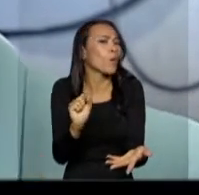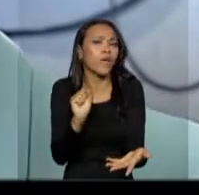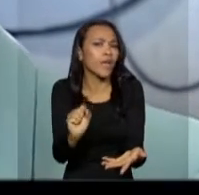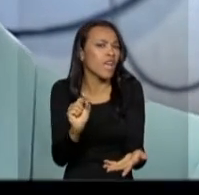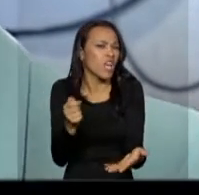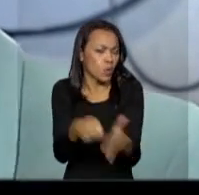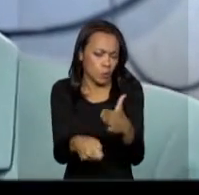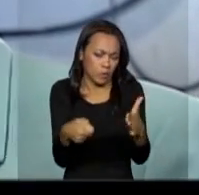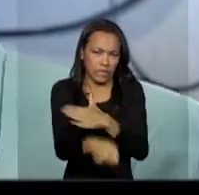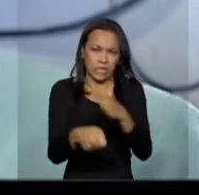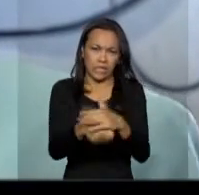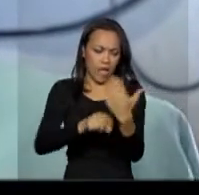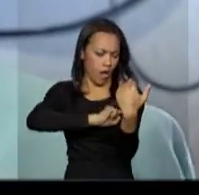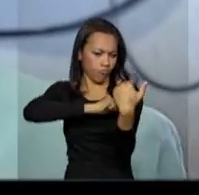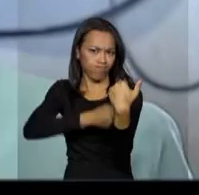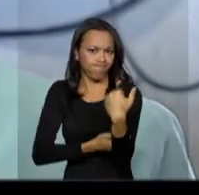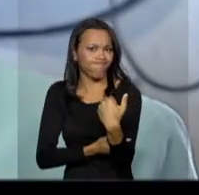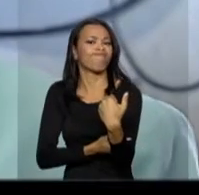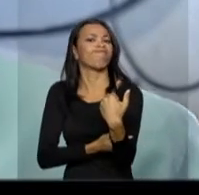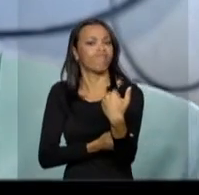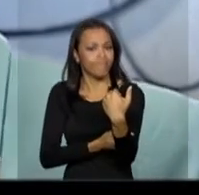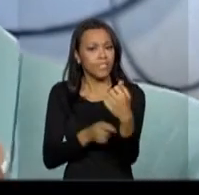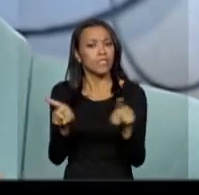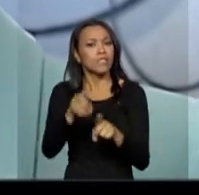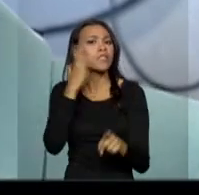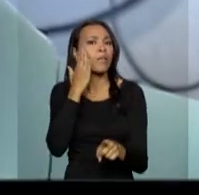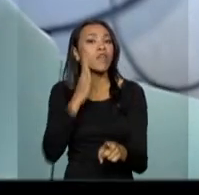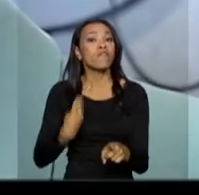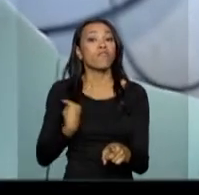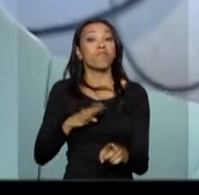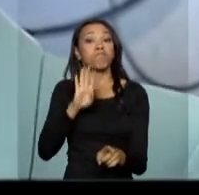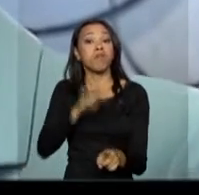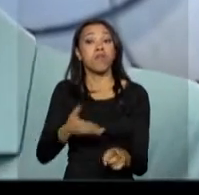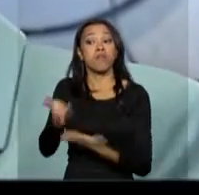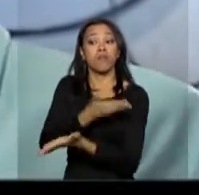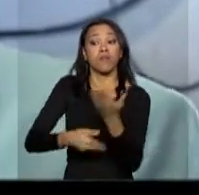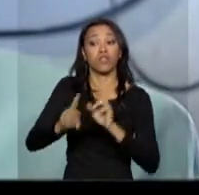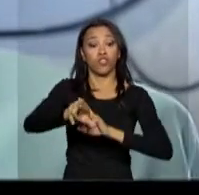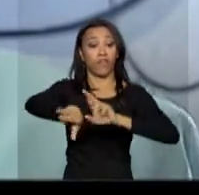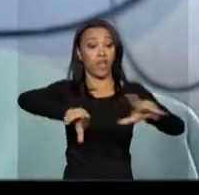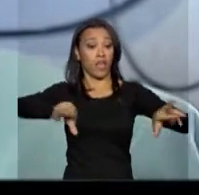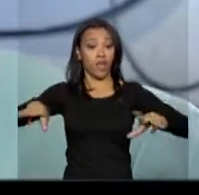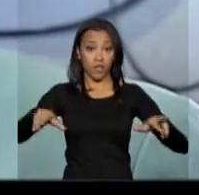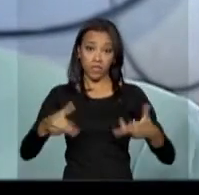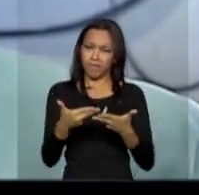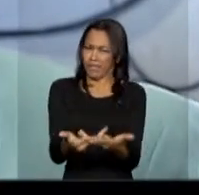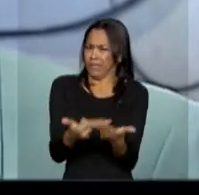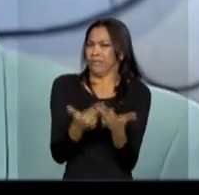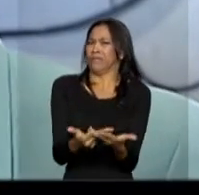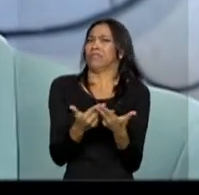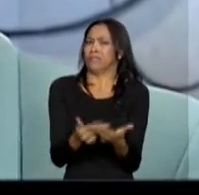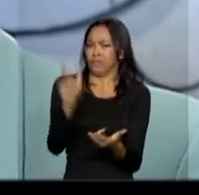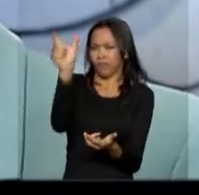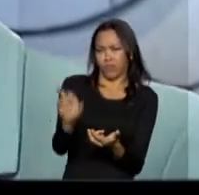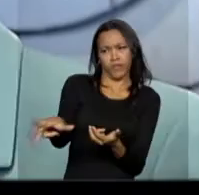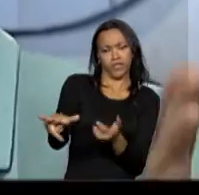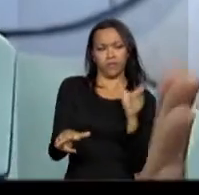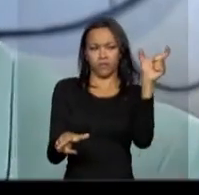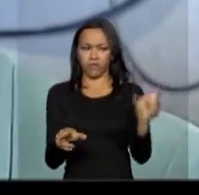de lutar e a capacidade de conviver com a diversidade. Tolerante em face às